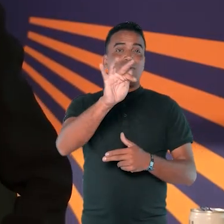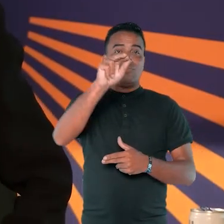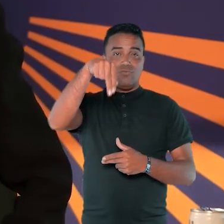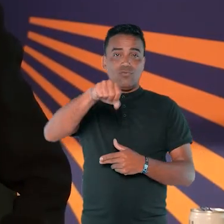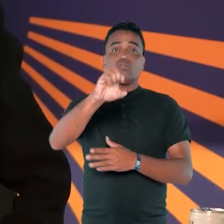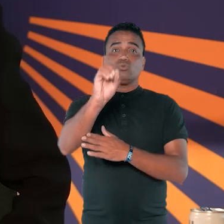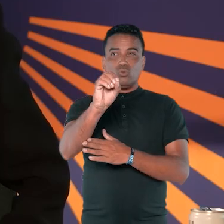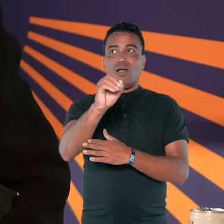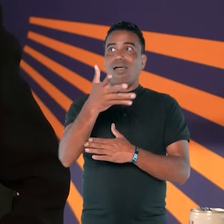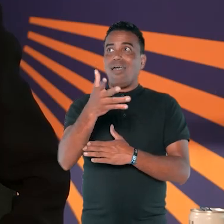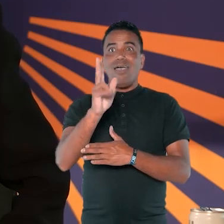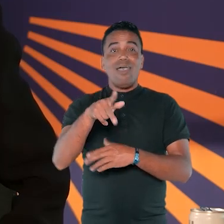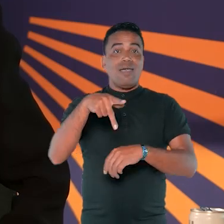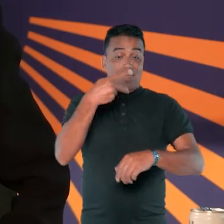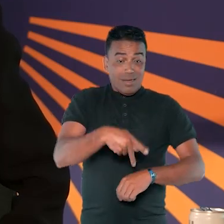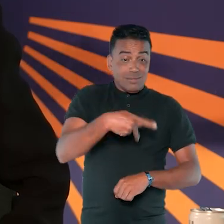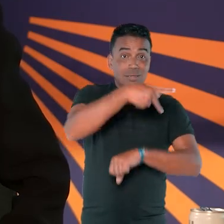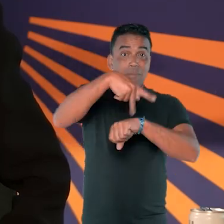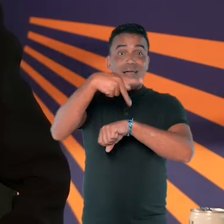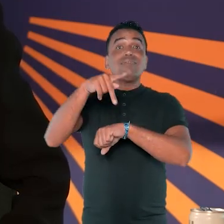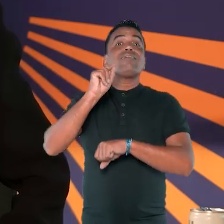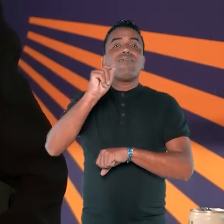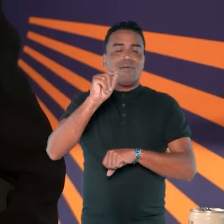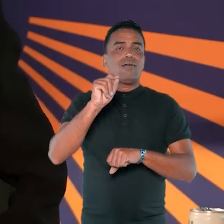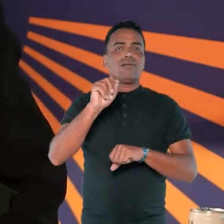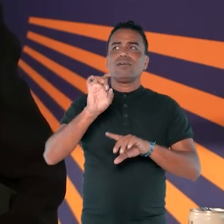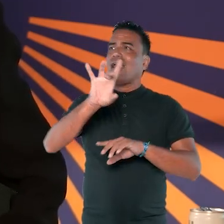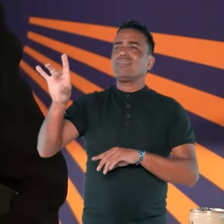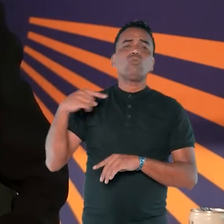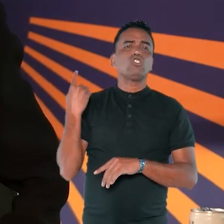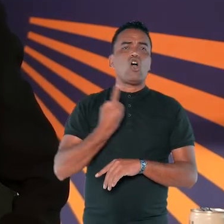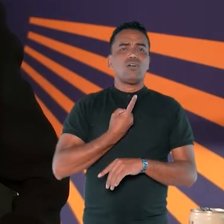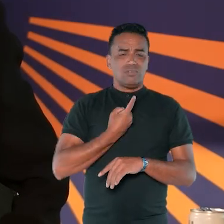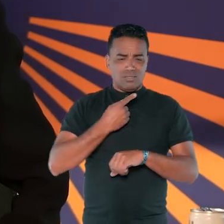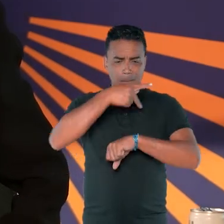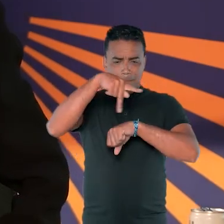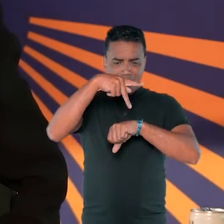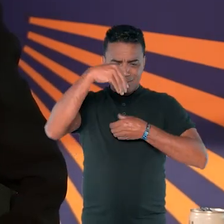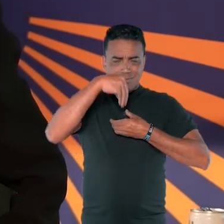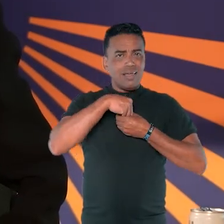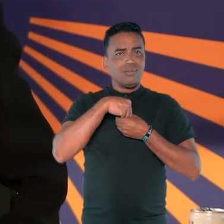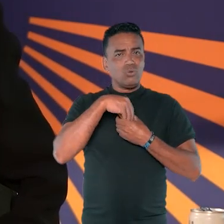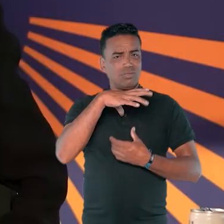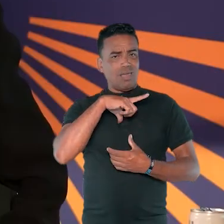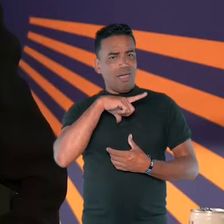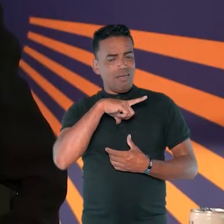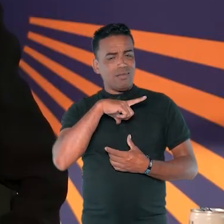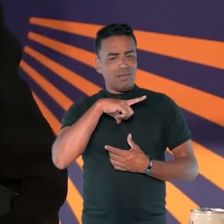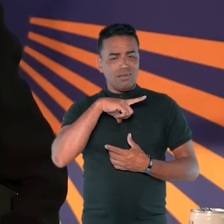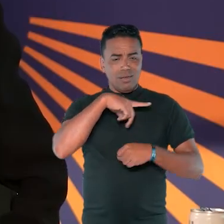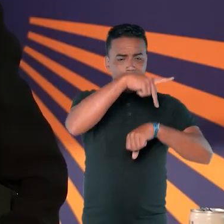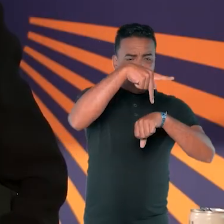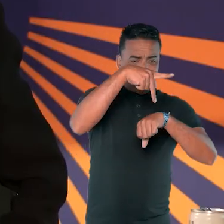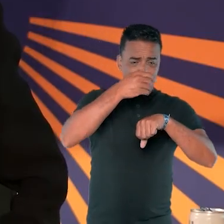este, é fazer com que cada um de nós se pergunte qual é o país que eu tenho dentro de mim e qual é o país que eu posso fazer